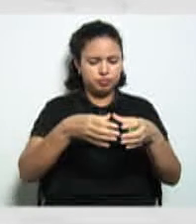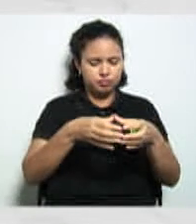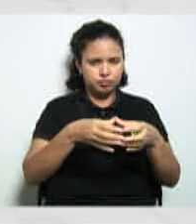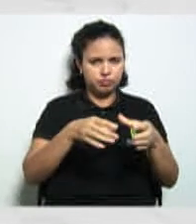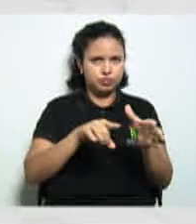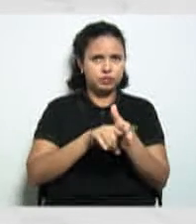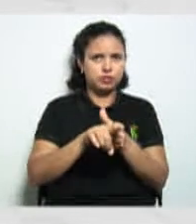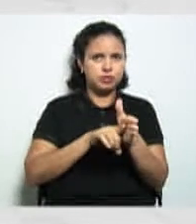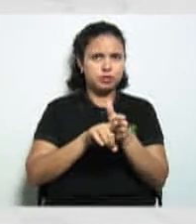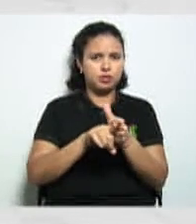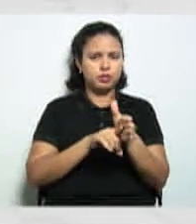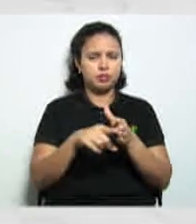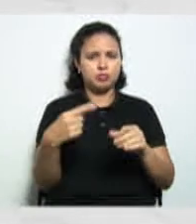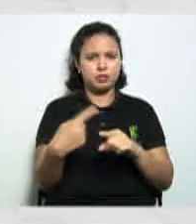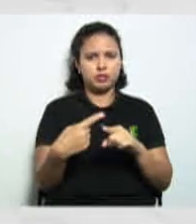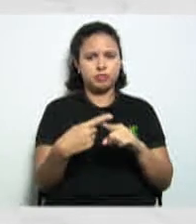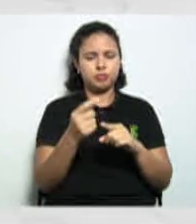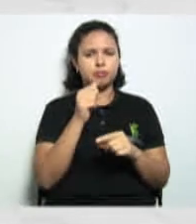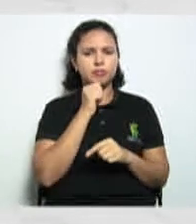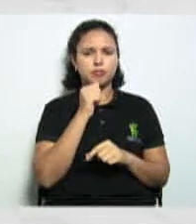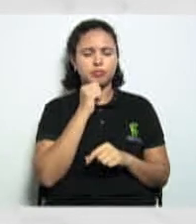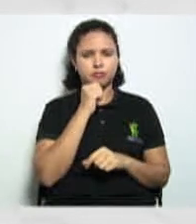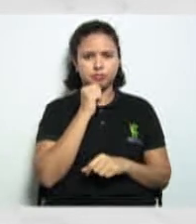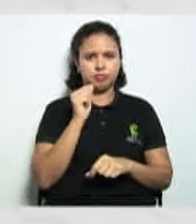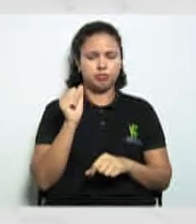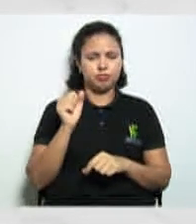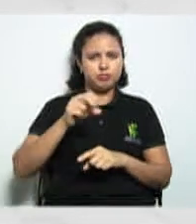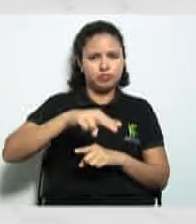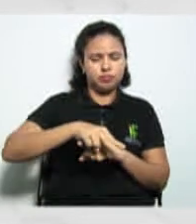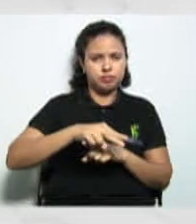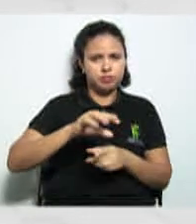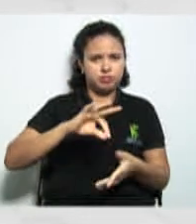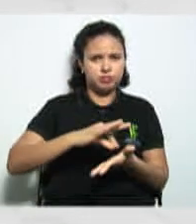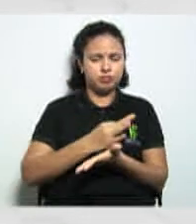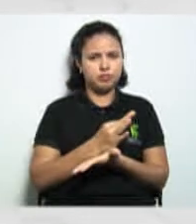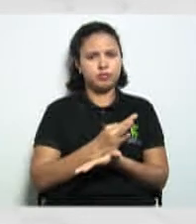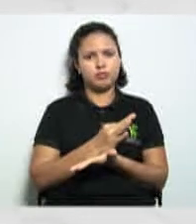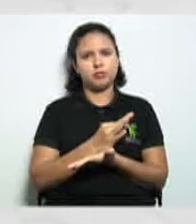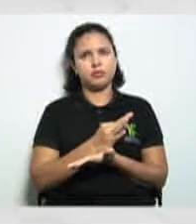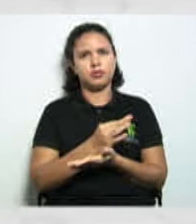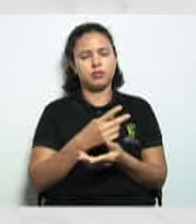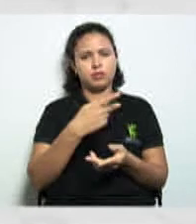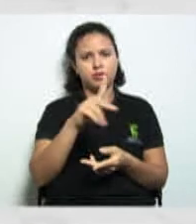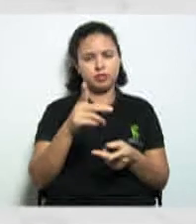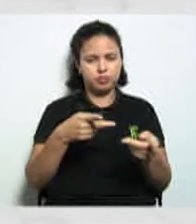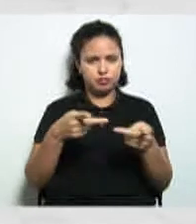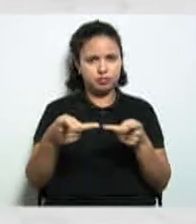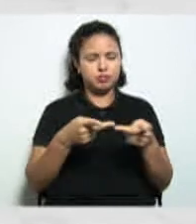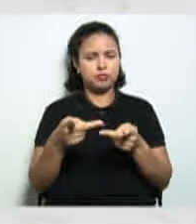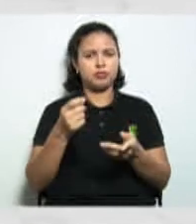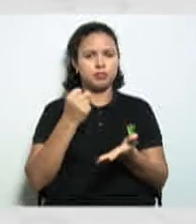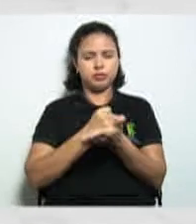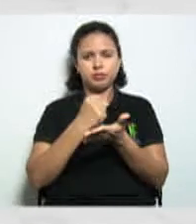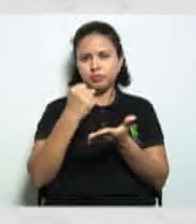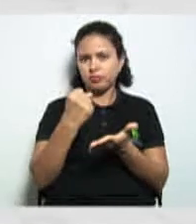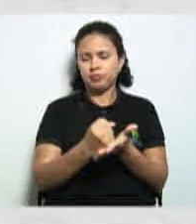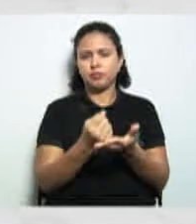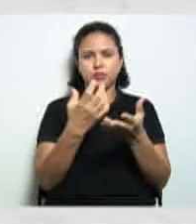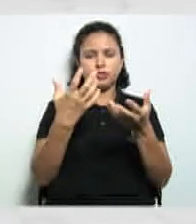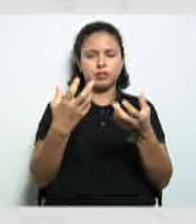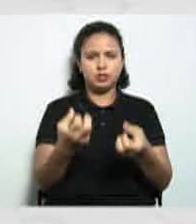tinha a vaga. E esse projeto dele foi validado, né? Foi equiparado